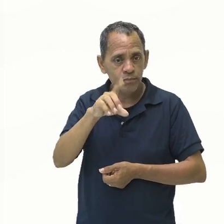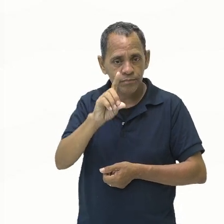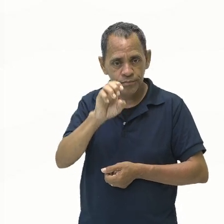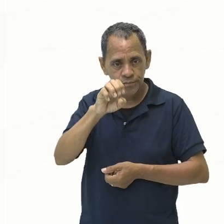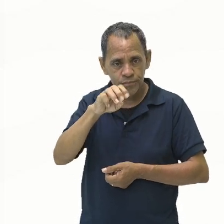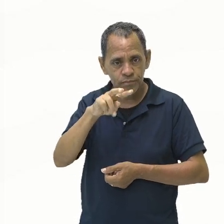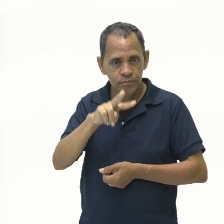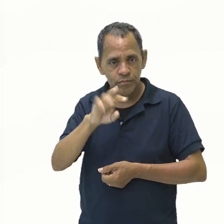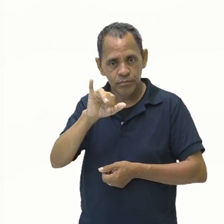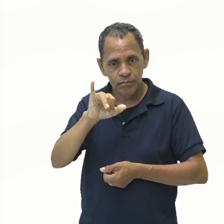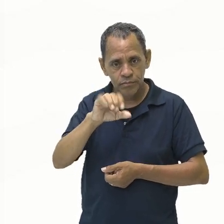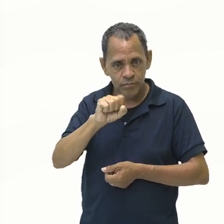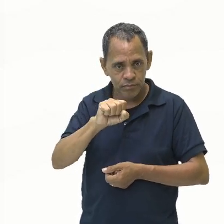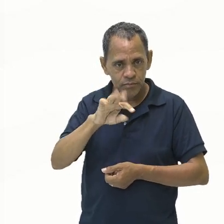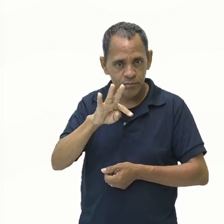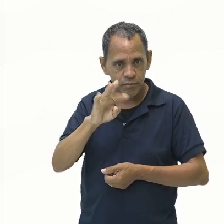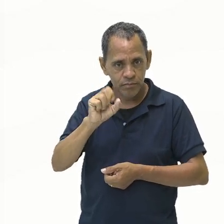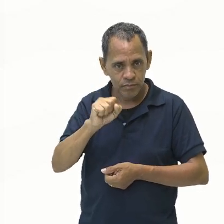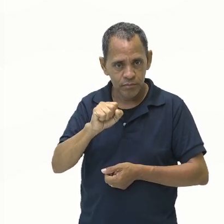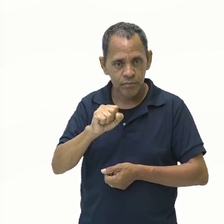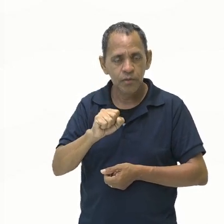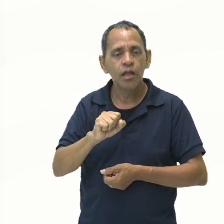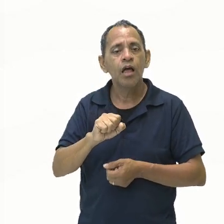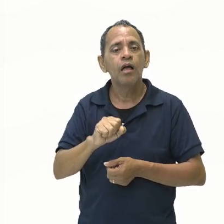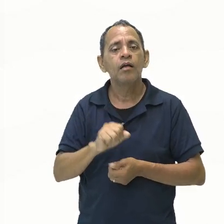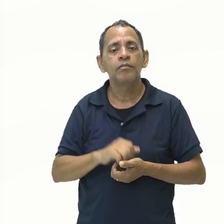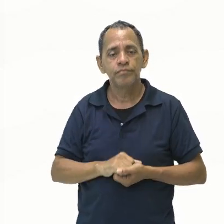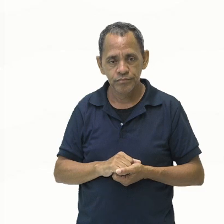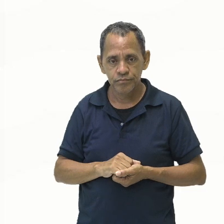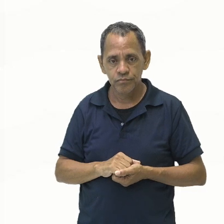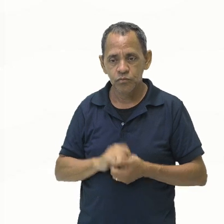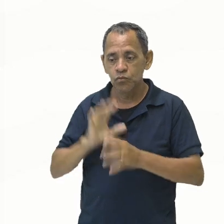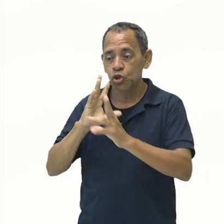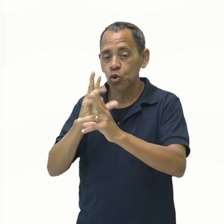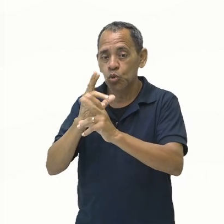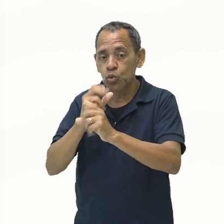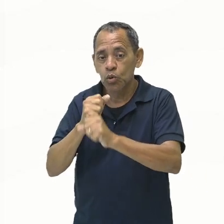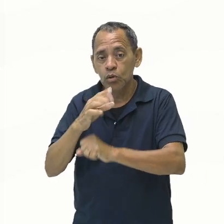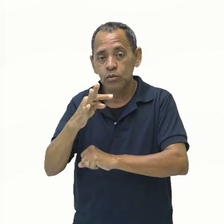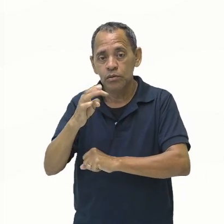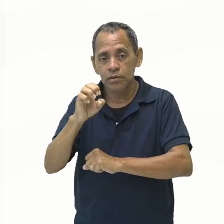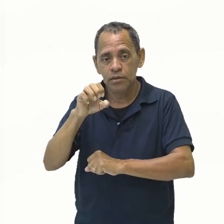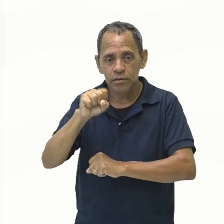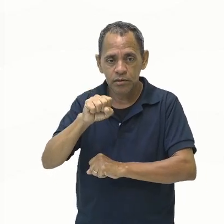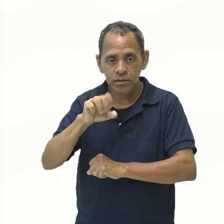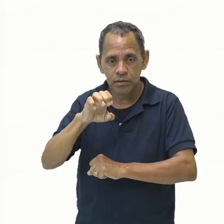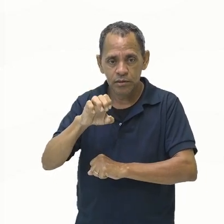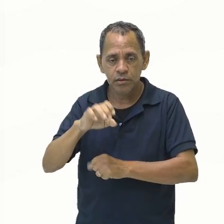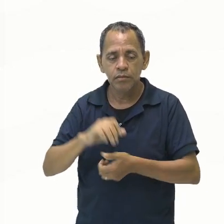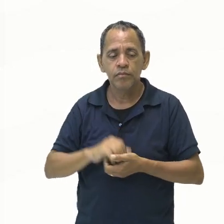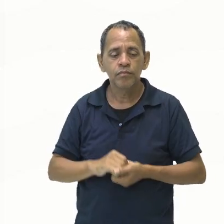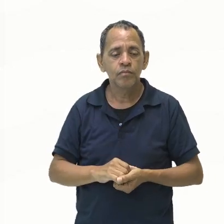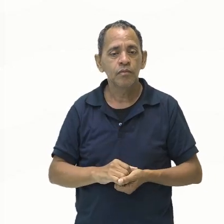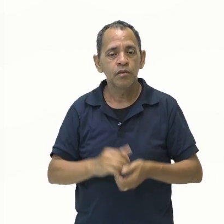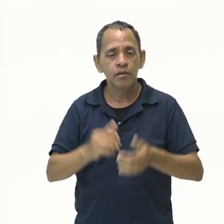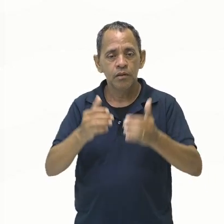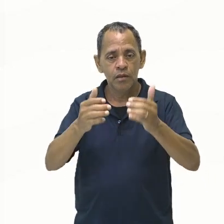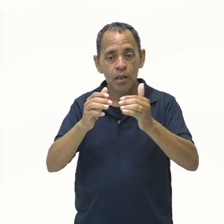é igual a tese. E o assunto